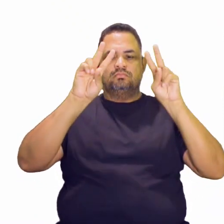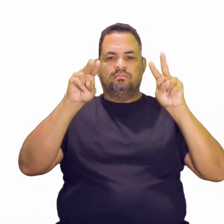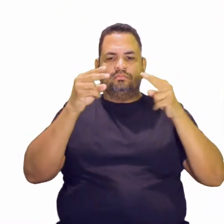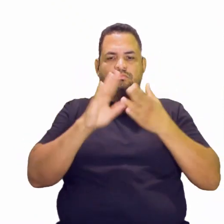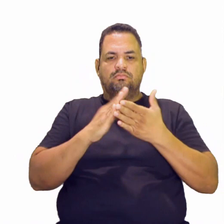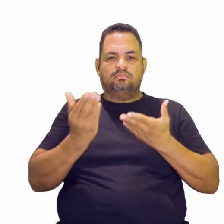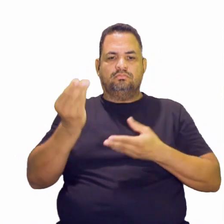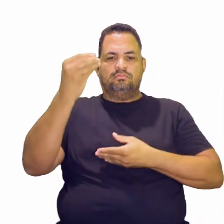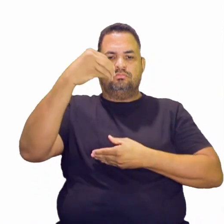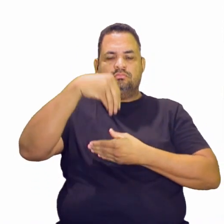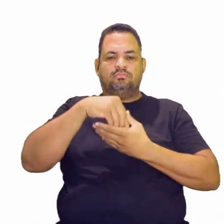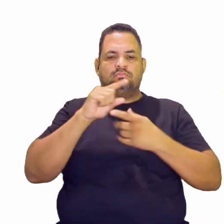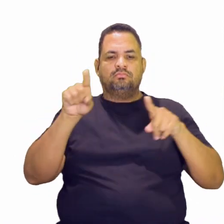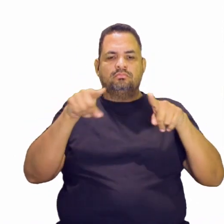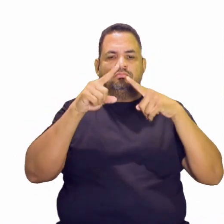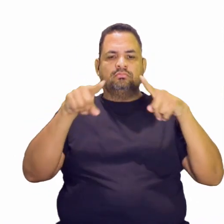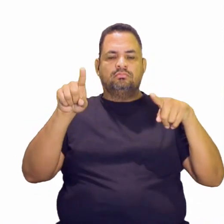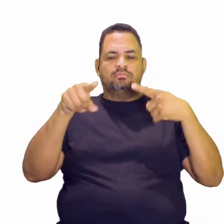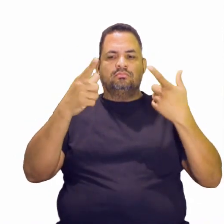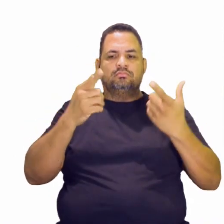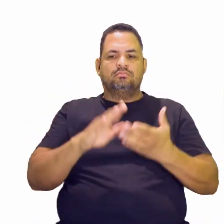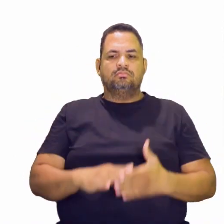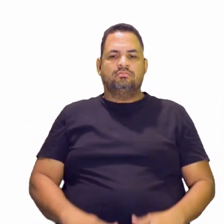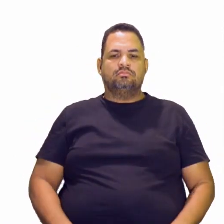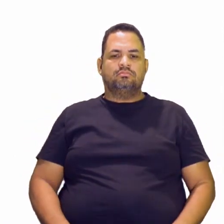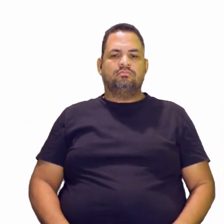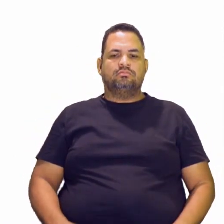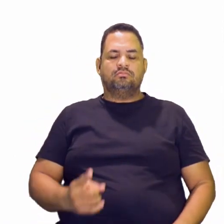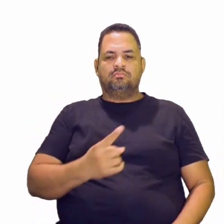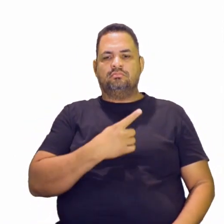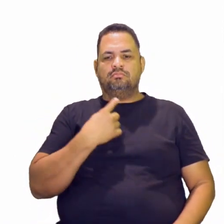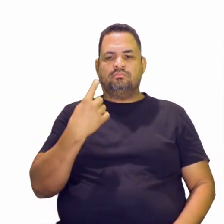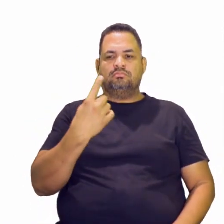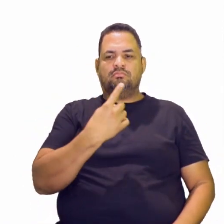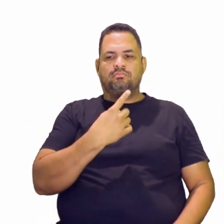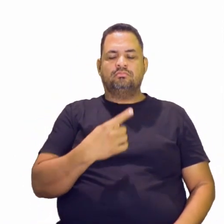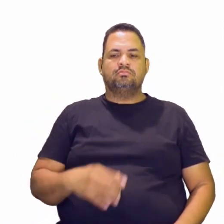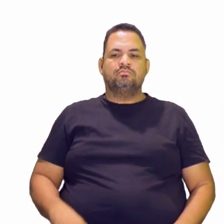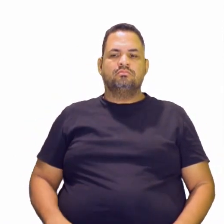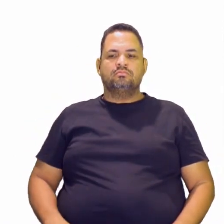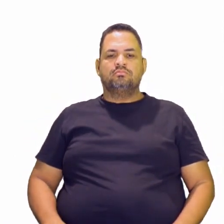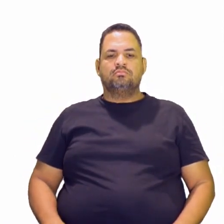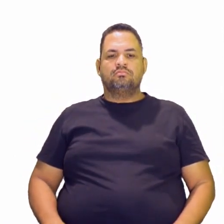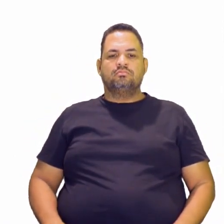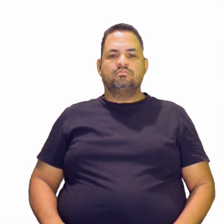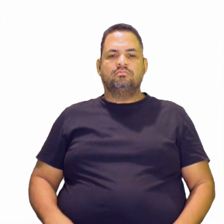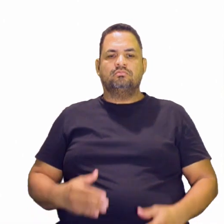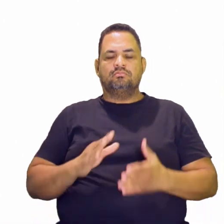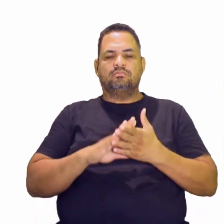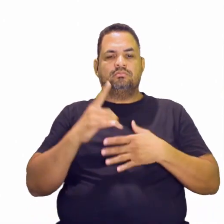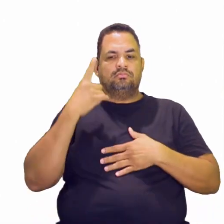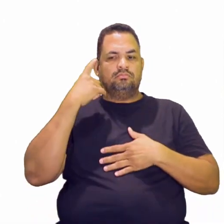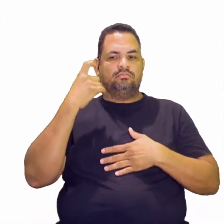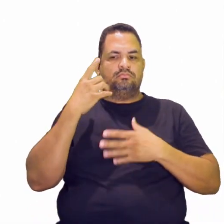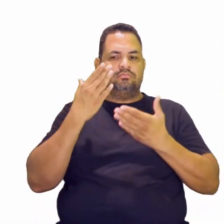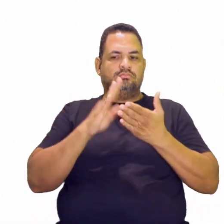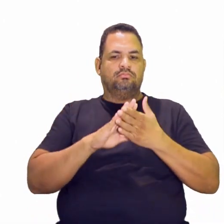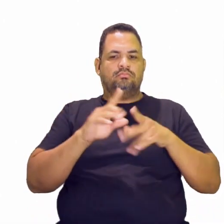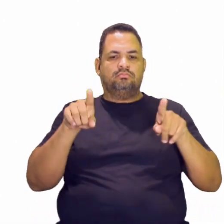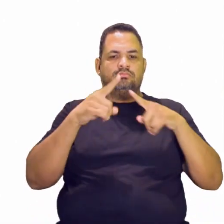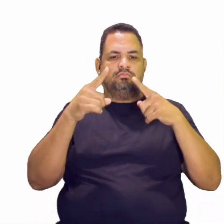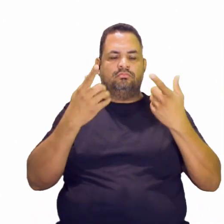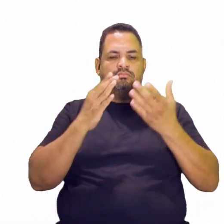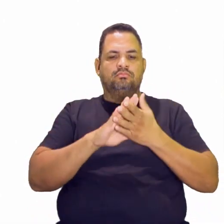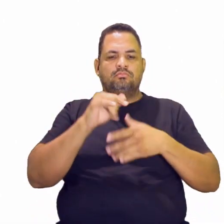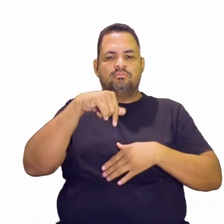fazem parte, né, das novas produções sonoras, né, ou seja, das